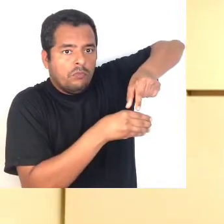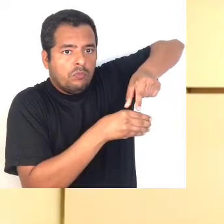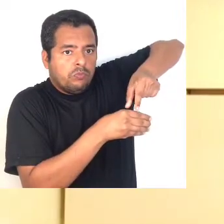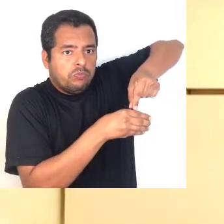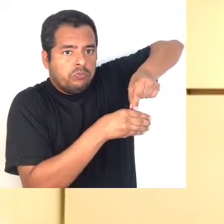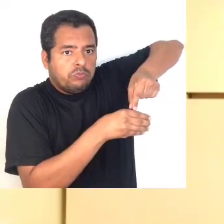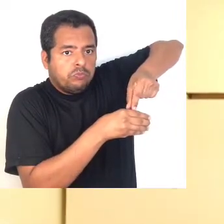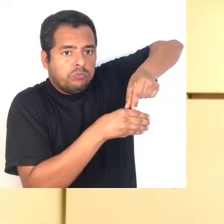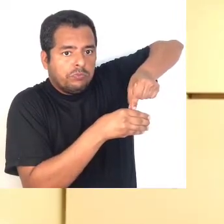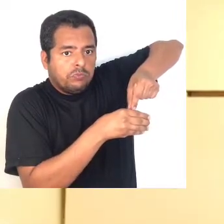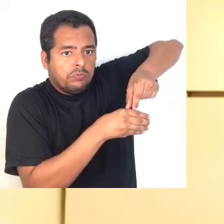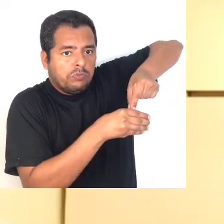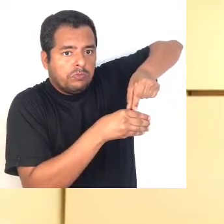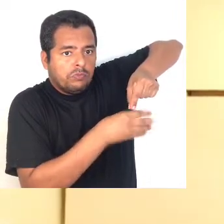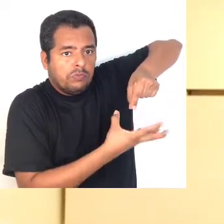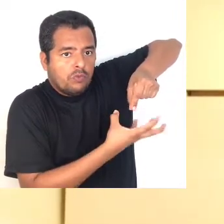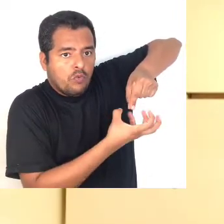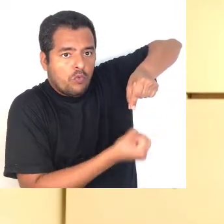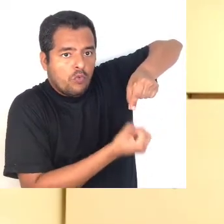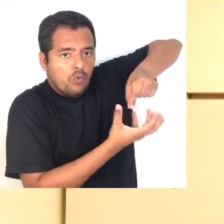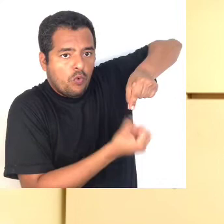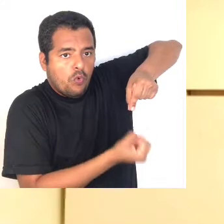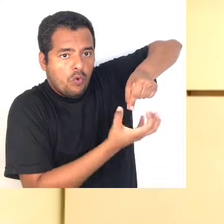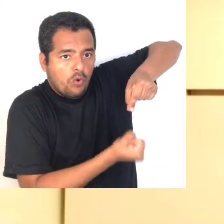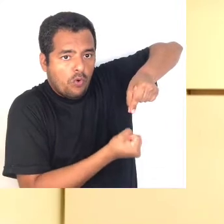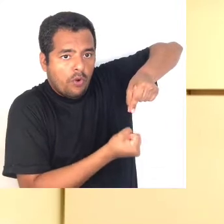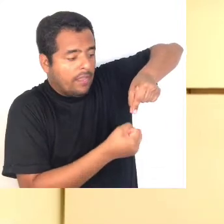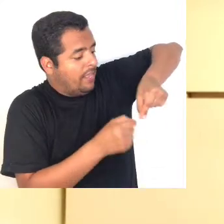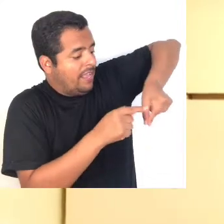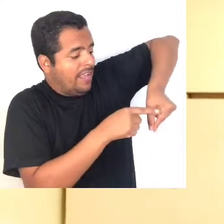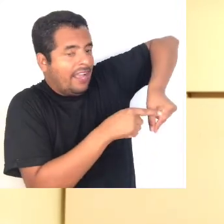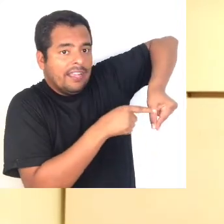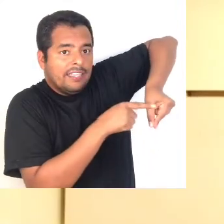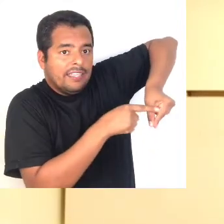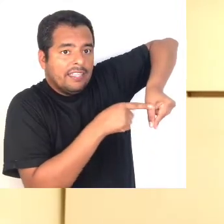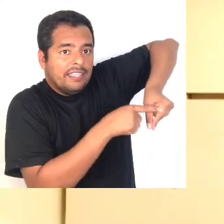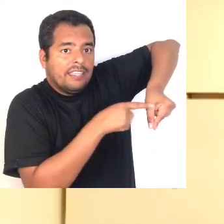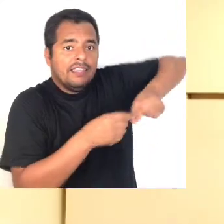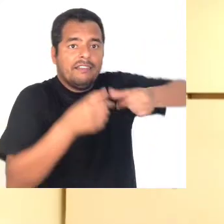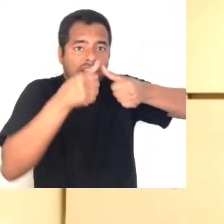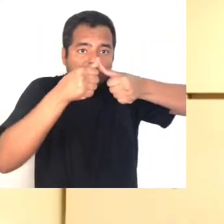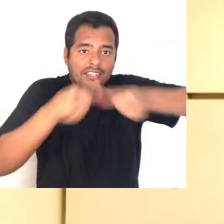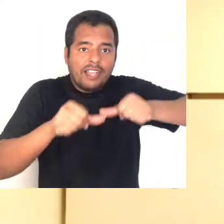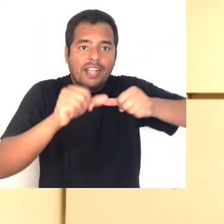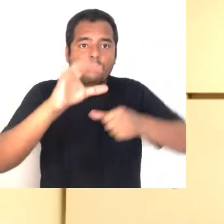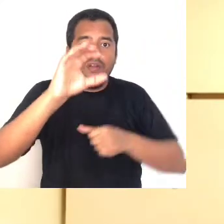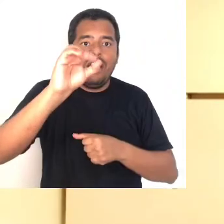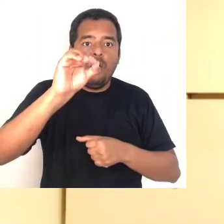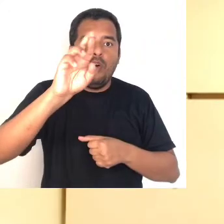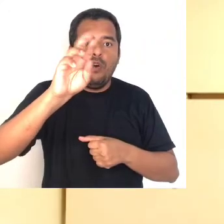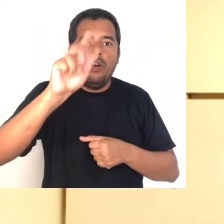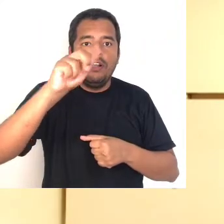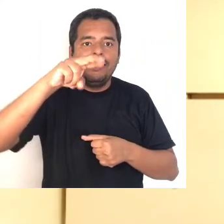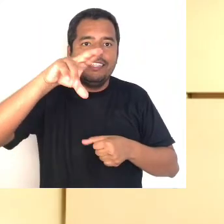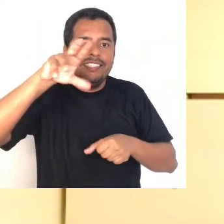Eu vou coletar ela no LMA, certo? Eu vou coletar ela no LMA. E eu vou ficar com a